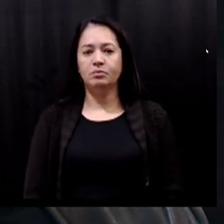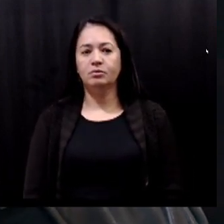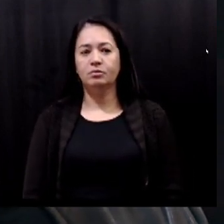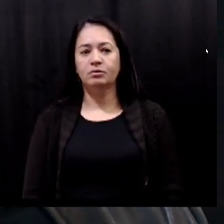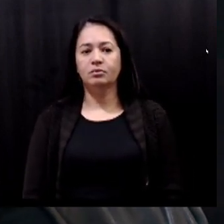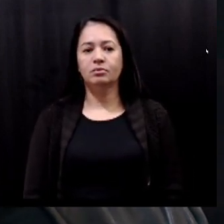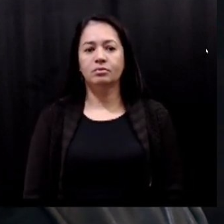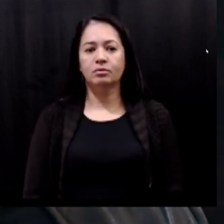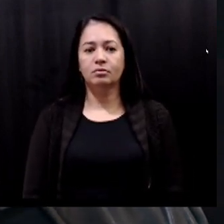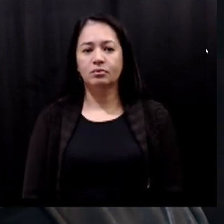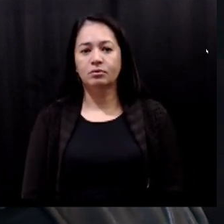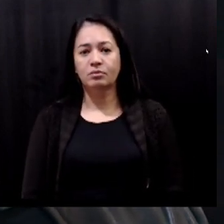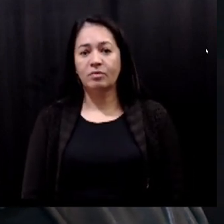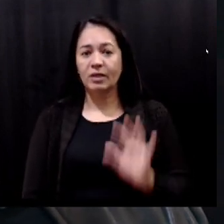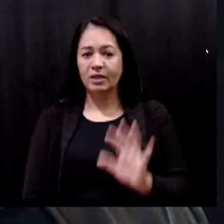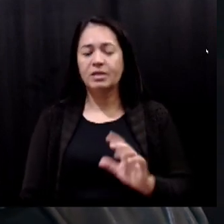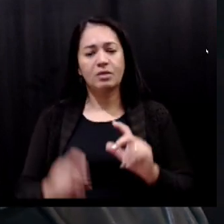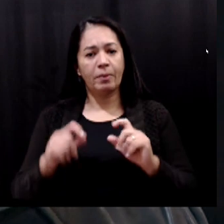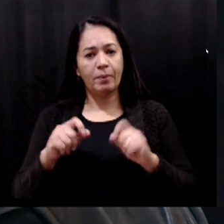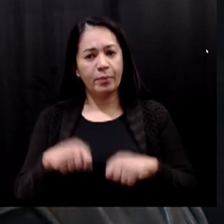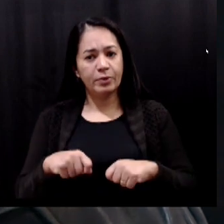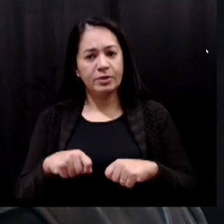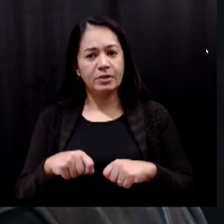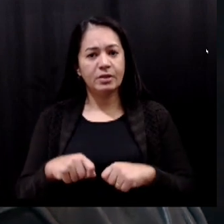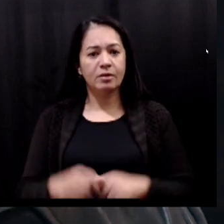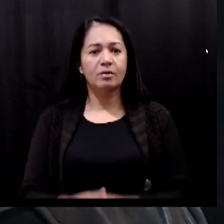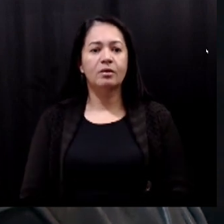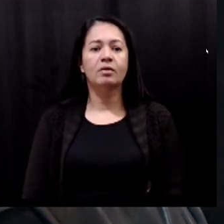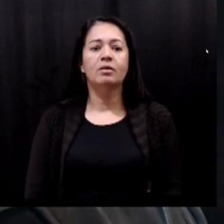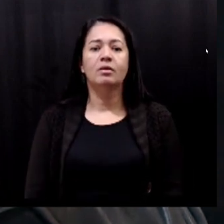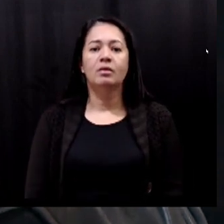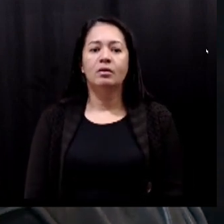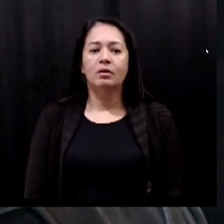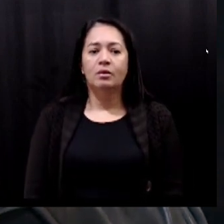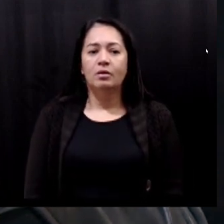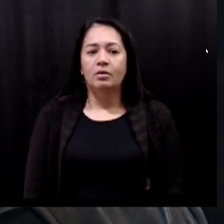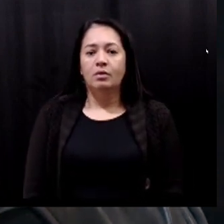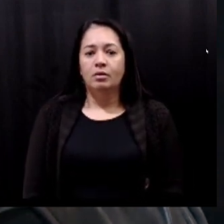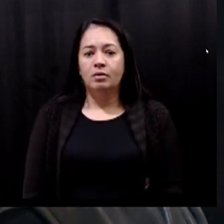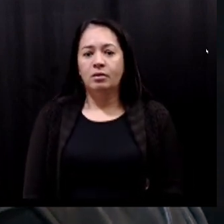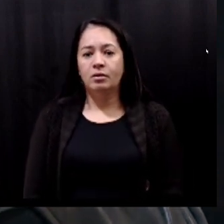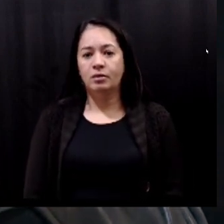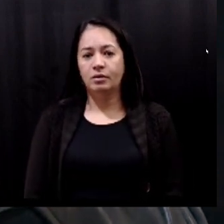Isso é uma possibilidade, né, mas,